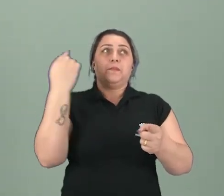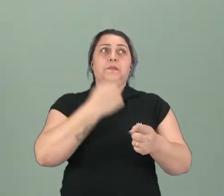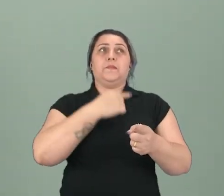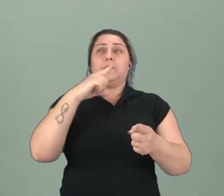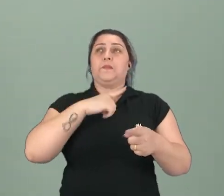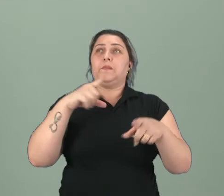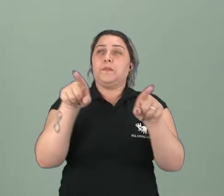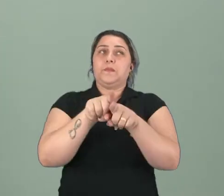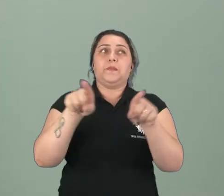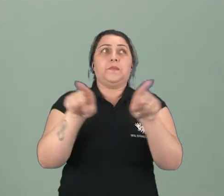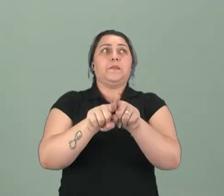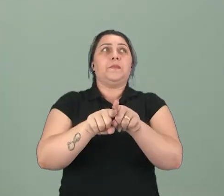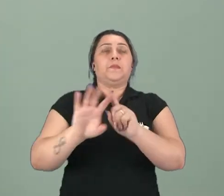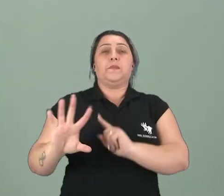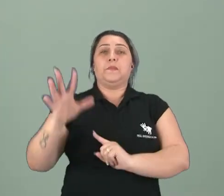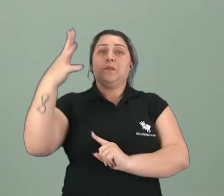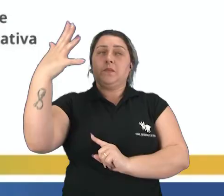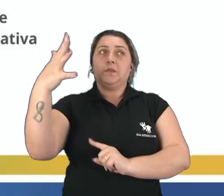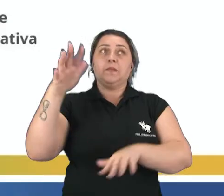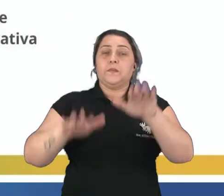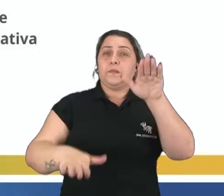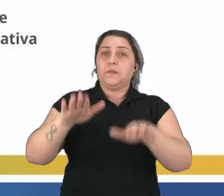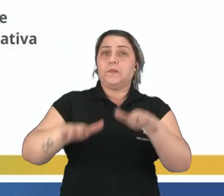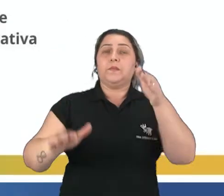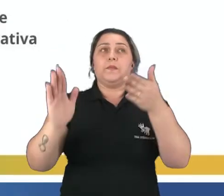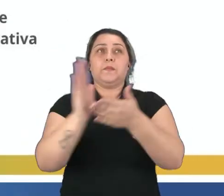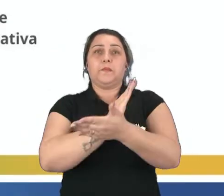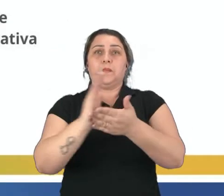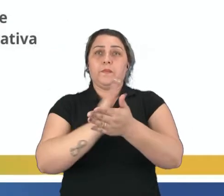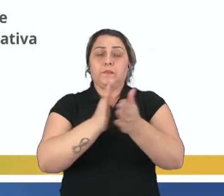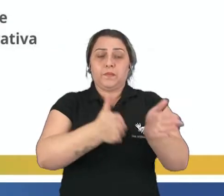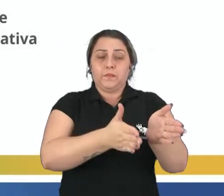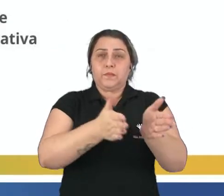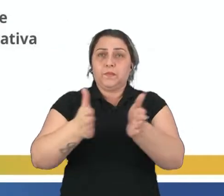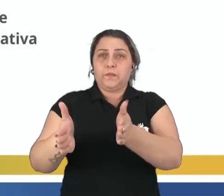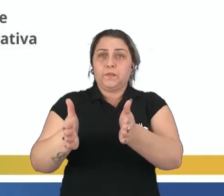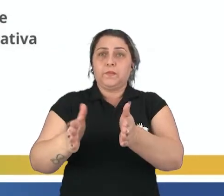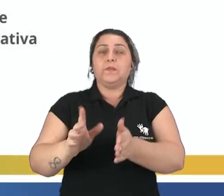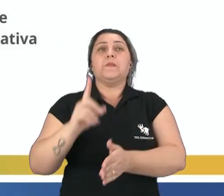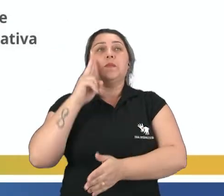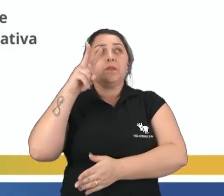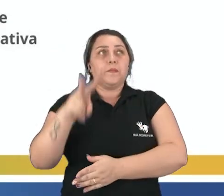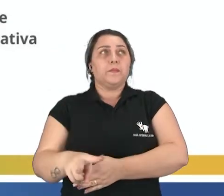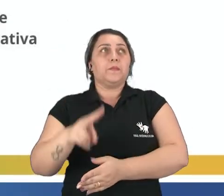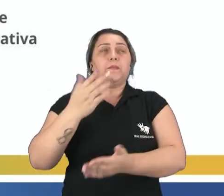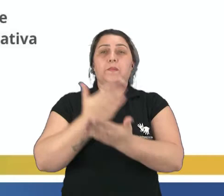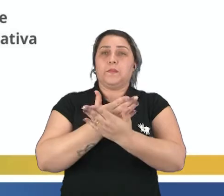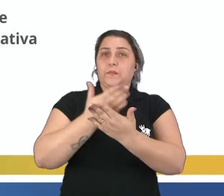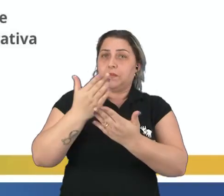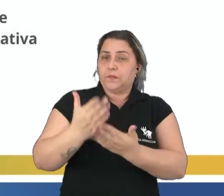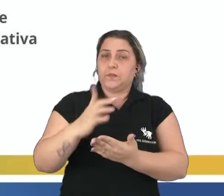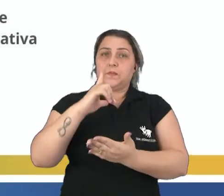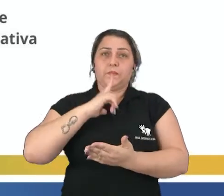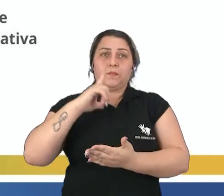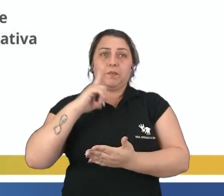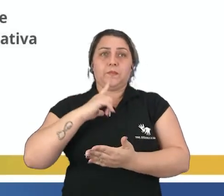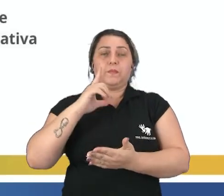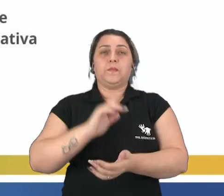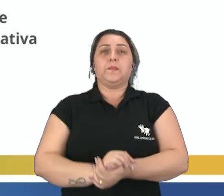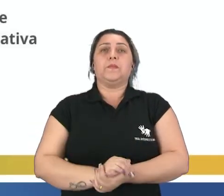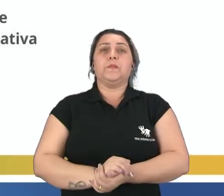mente também que ele acontece de acordo com algumas fases. Como a gente já viu lá no início, a gente tem a